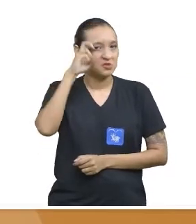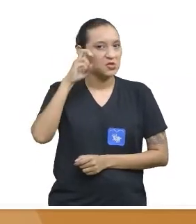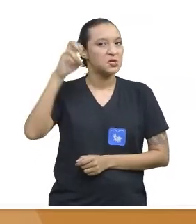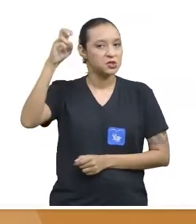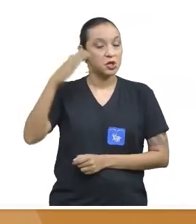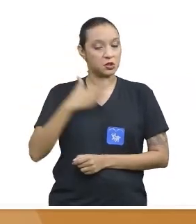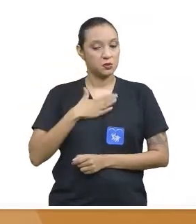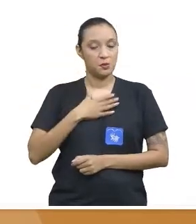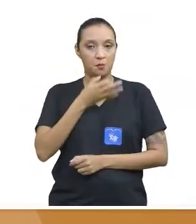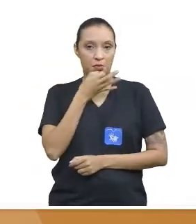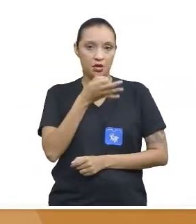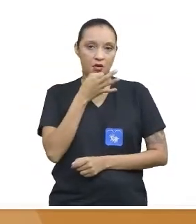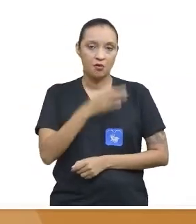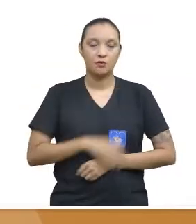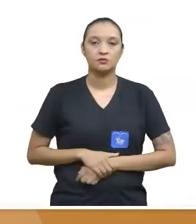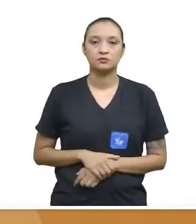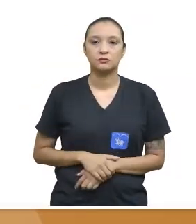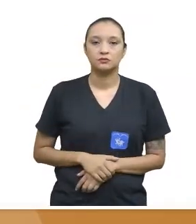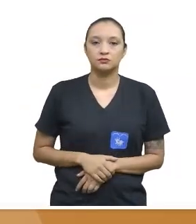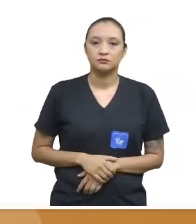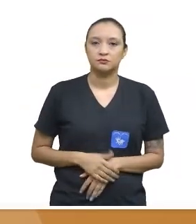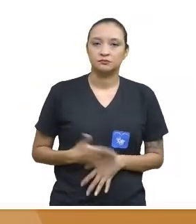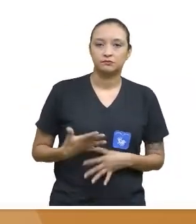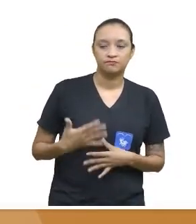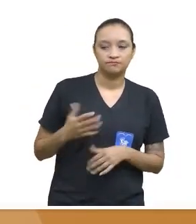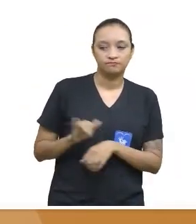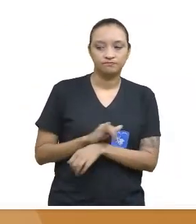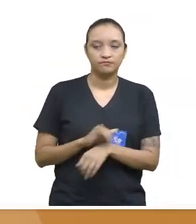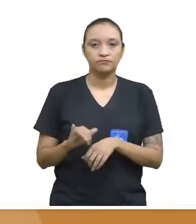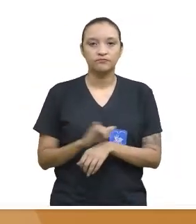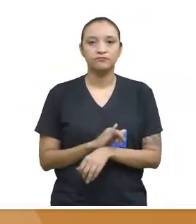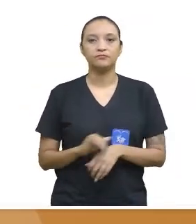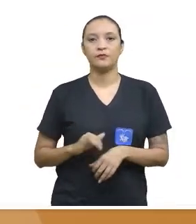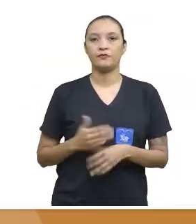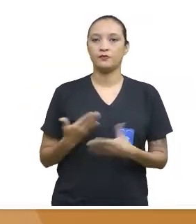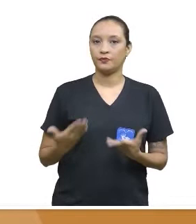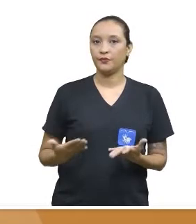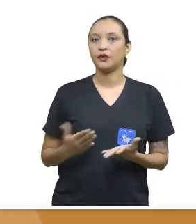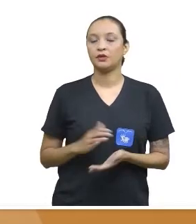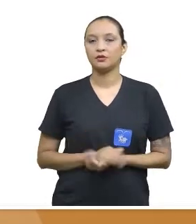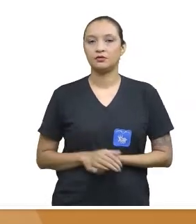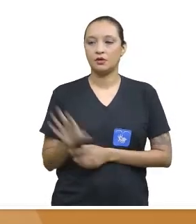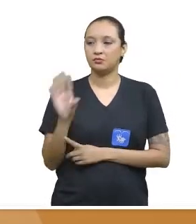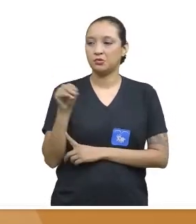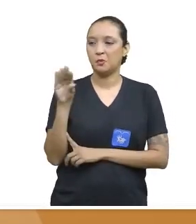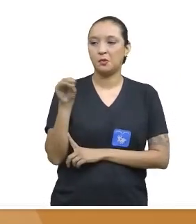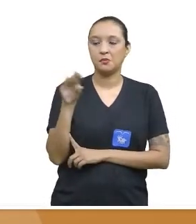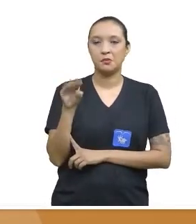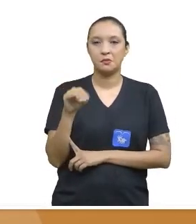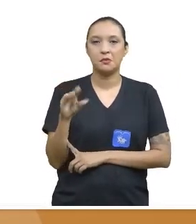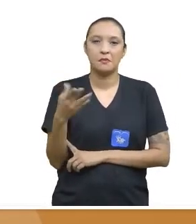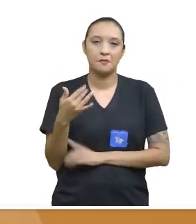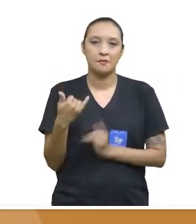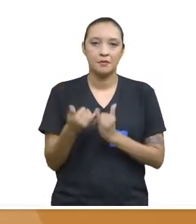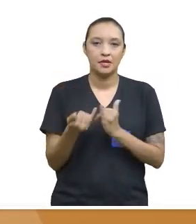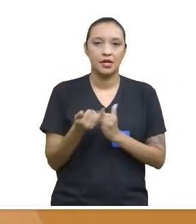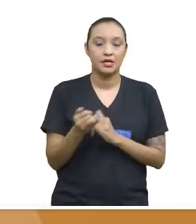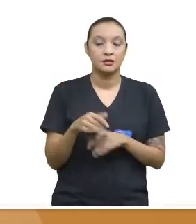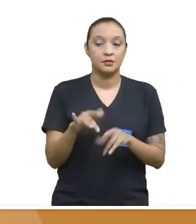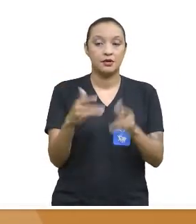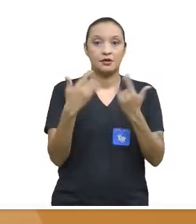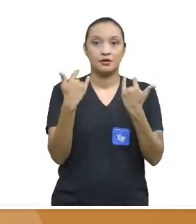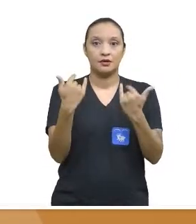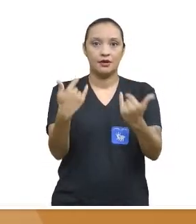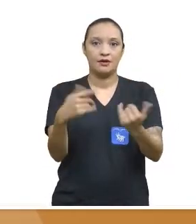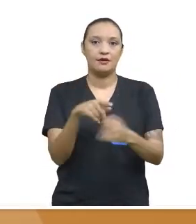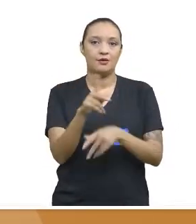particularmente. Ele jogou com a mídia, ele tentou fazer esse fantoche, esse personagem, muitas vezes, para atrair a população,